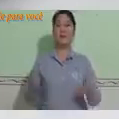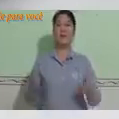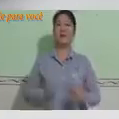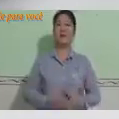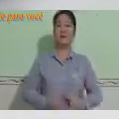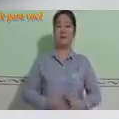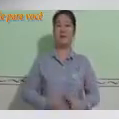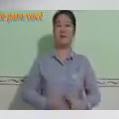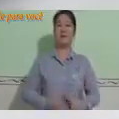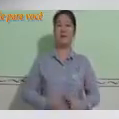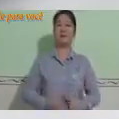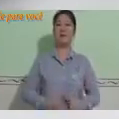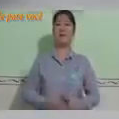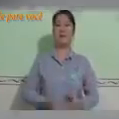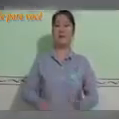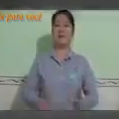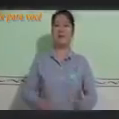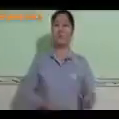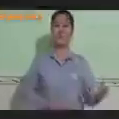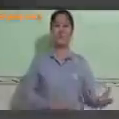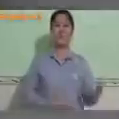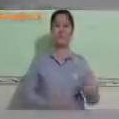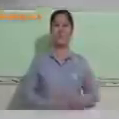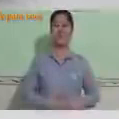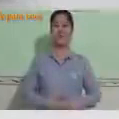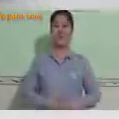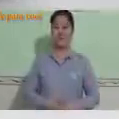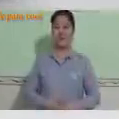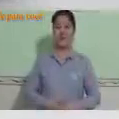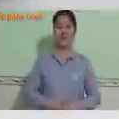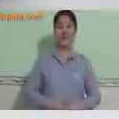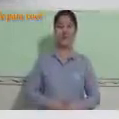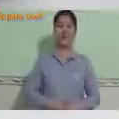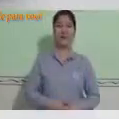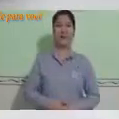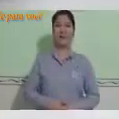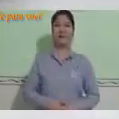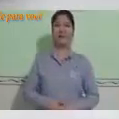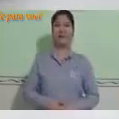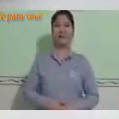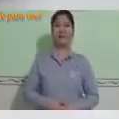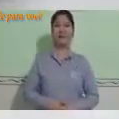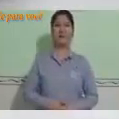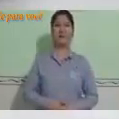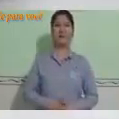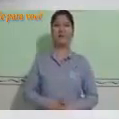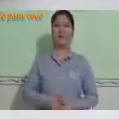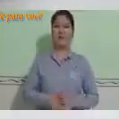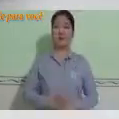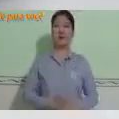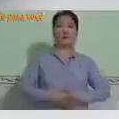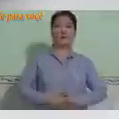SINTOMASDEDISNTERIA. O principal sintoma de disenteria é a presença de sangue e muco nas fezes, vírgula, já que é indicativo de que há lesão